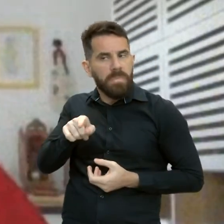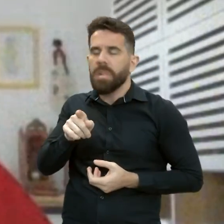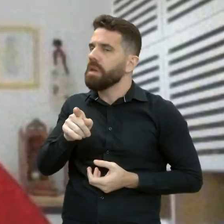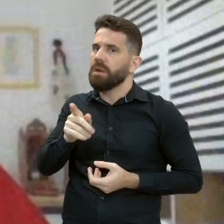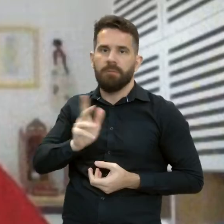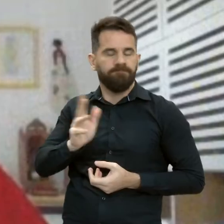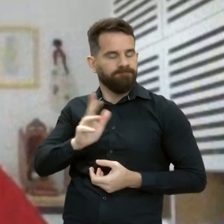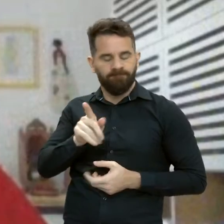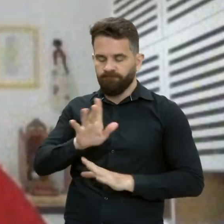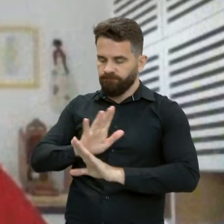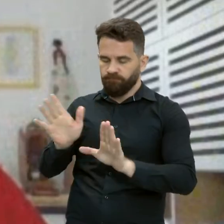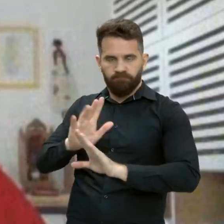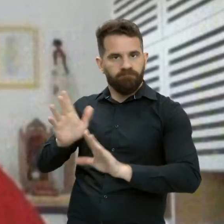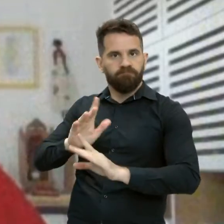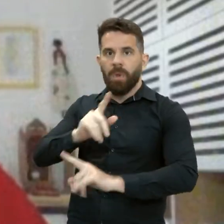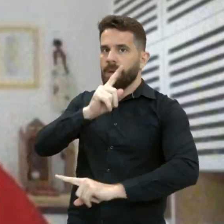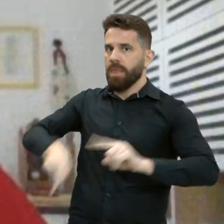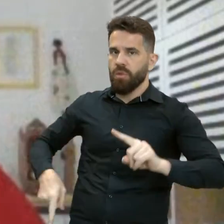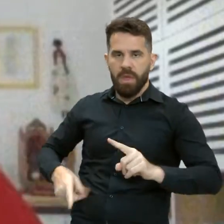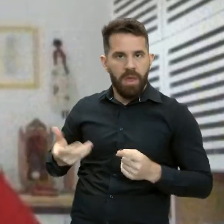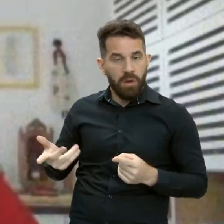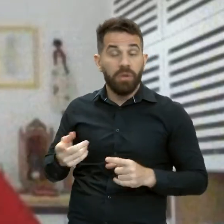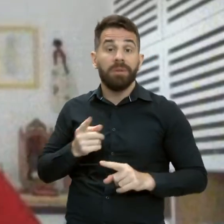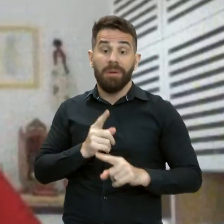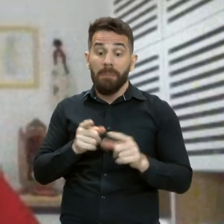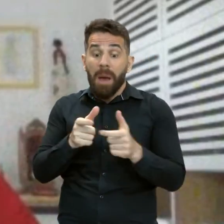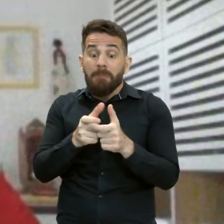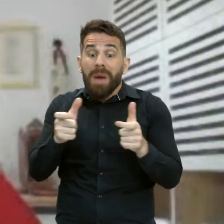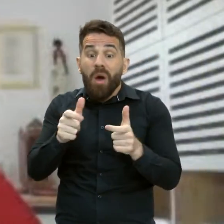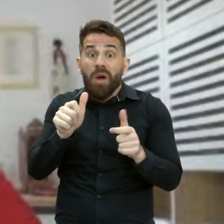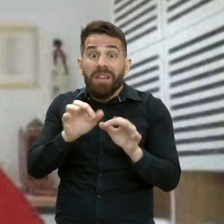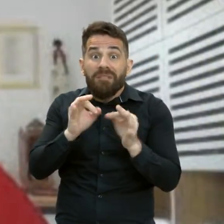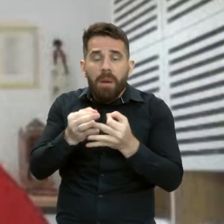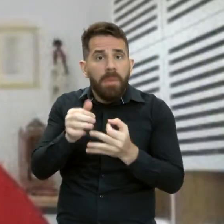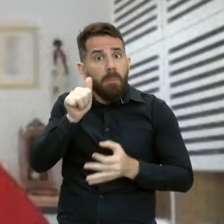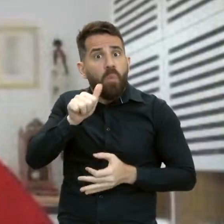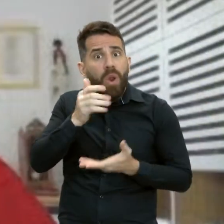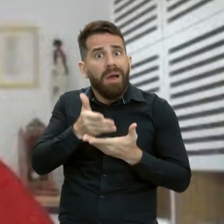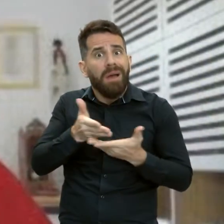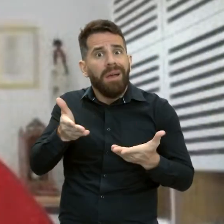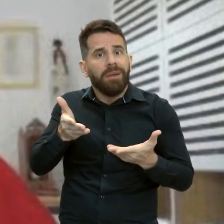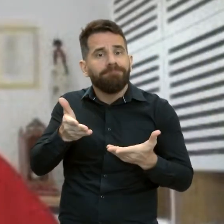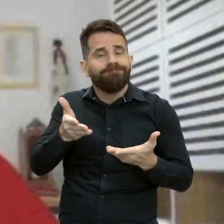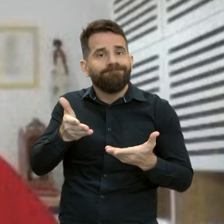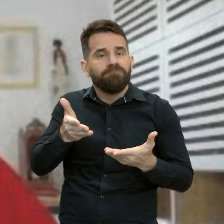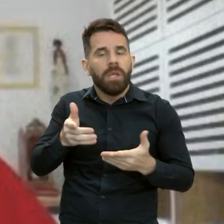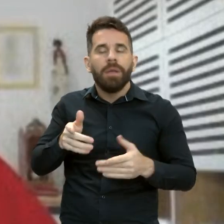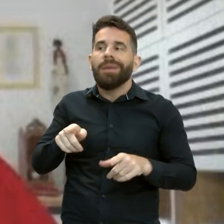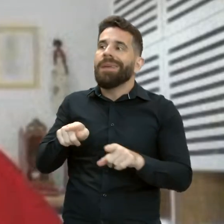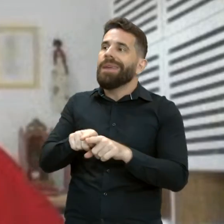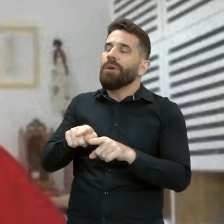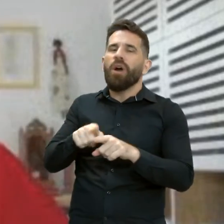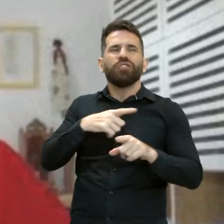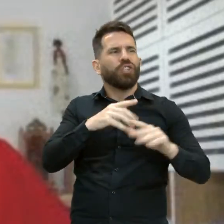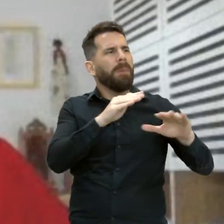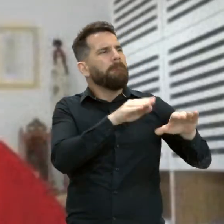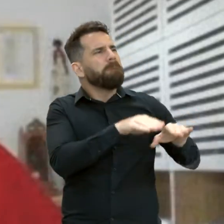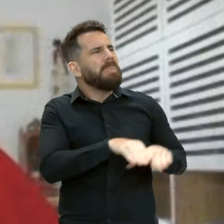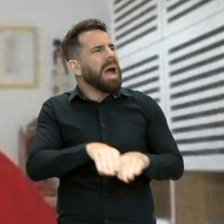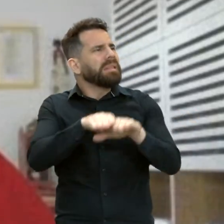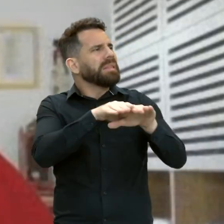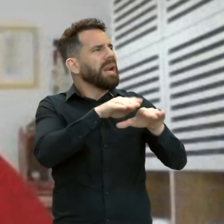mulheres, mas existia um padrão feminino que ela fugia desse padrão por ter